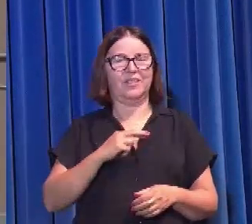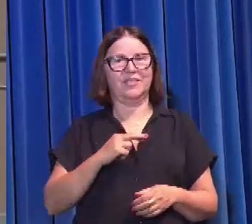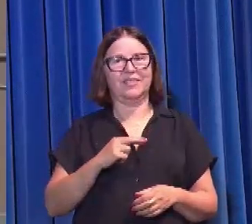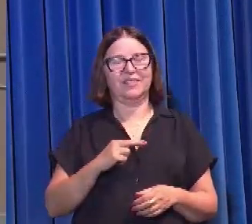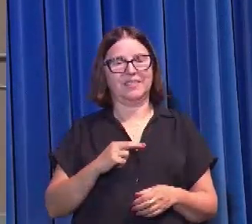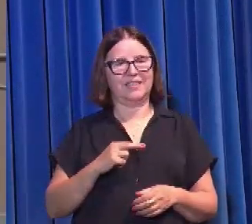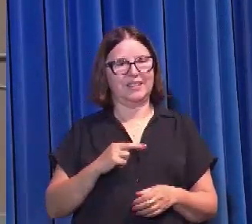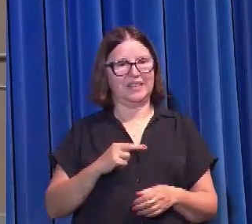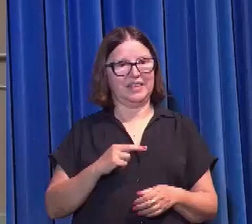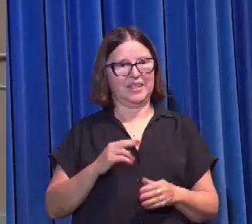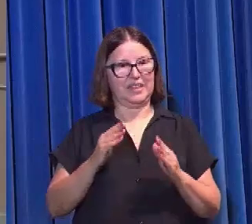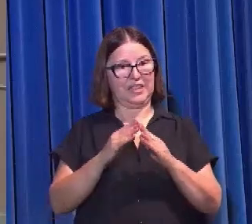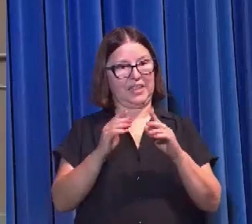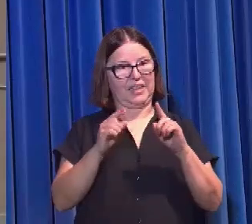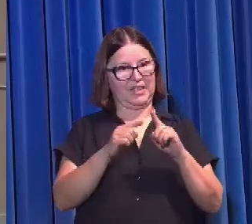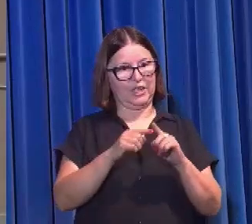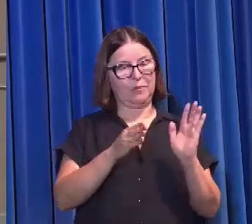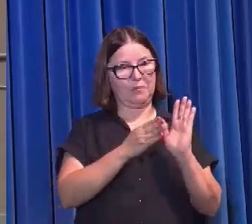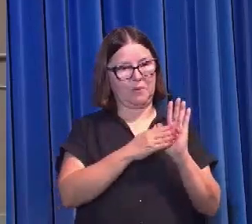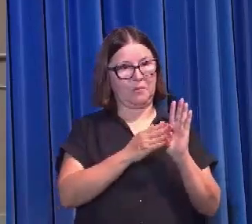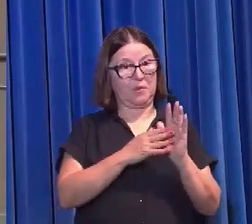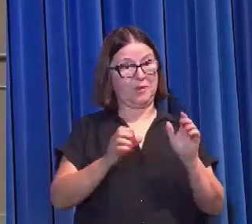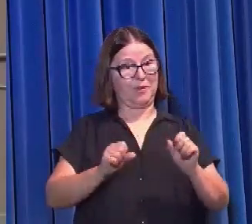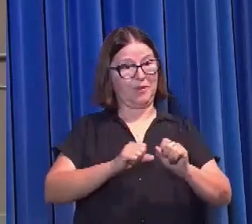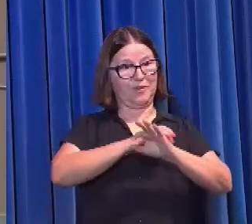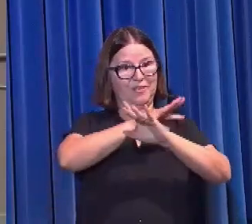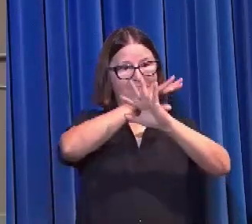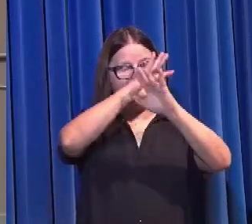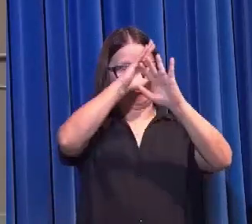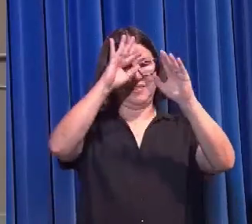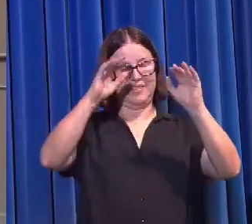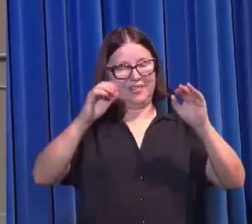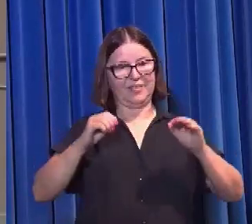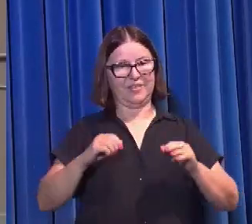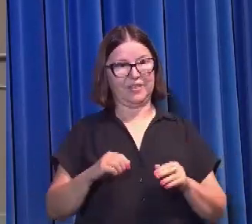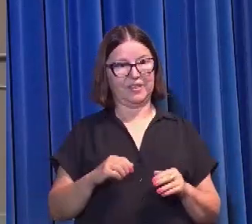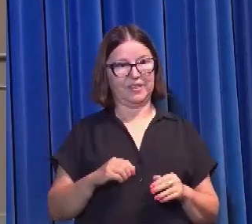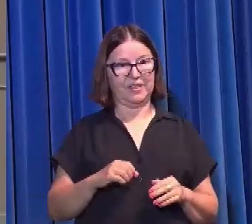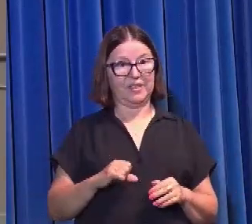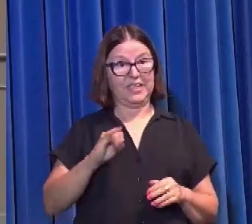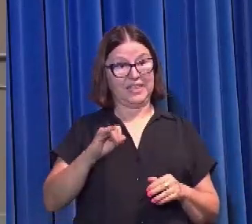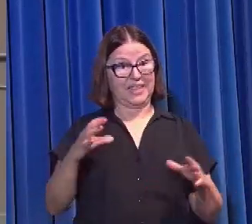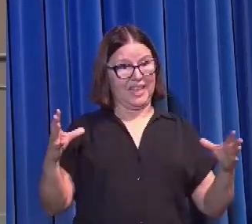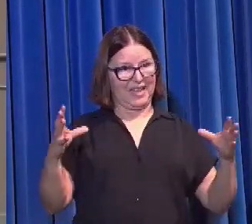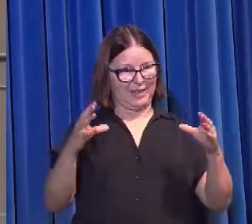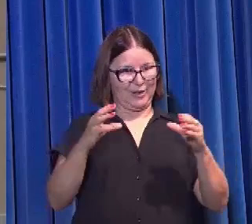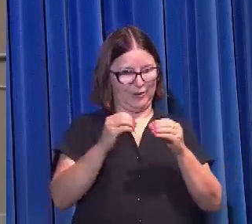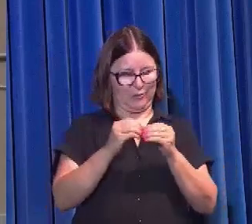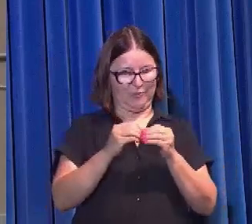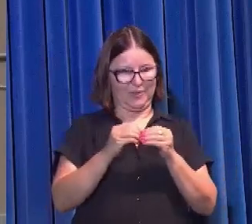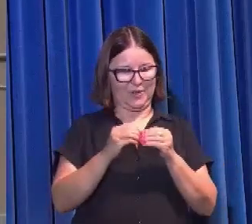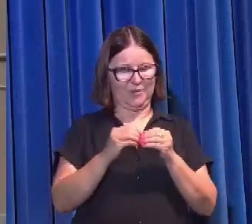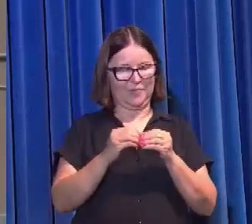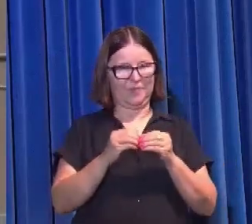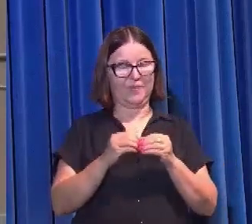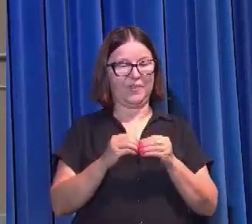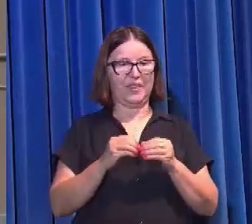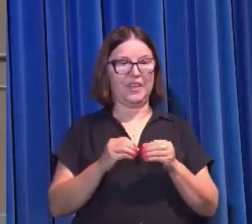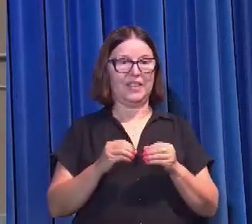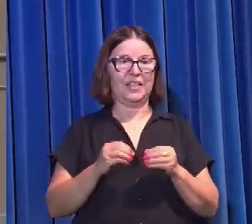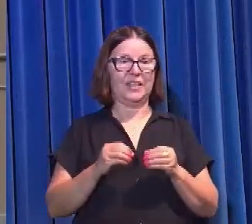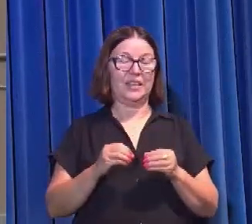glorioso. Se a gente fosse resumir, então, o que nós vimos nesse texto, que Paulo nos ensinou, é que a igreja é um organismo